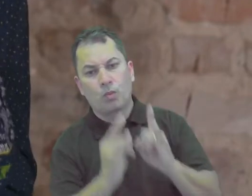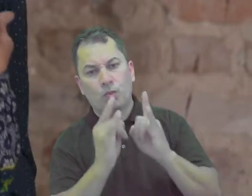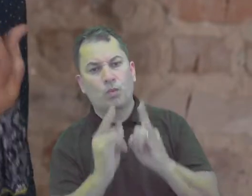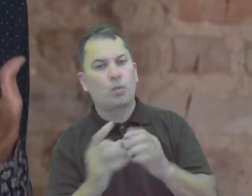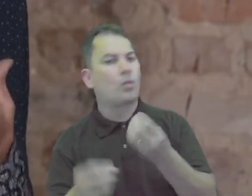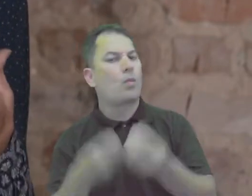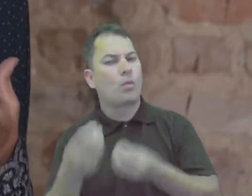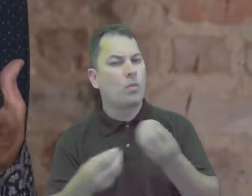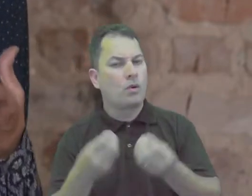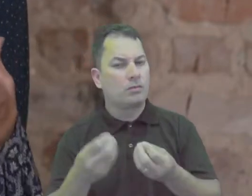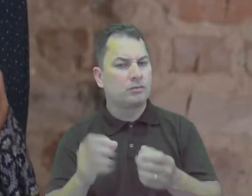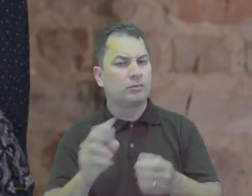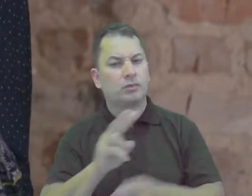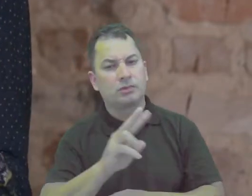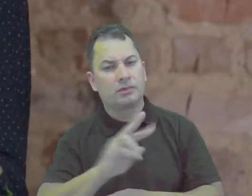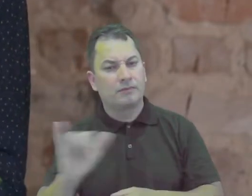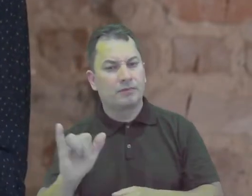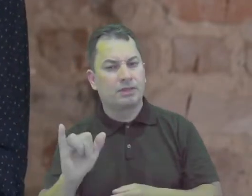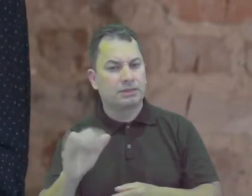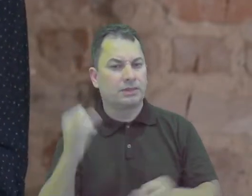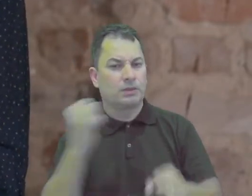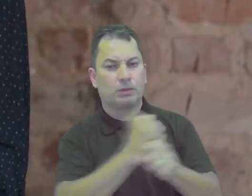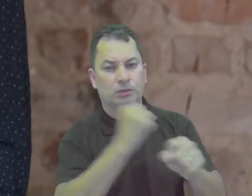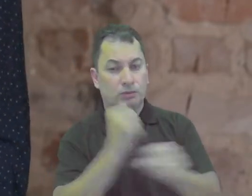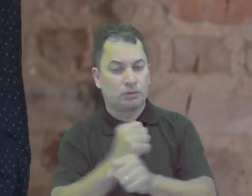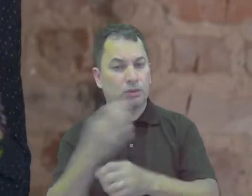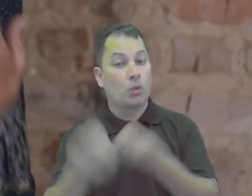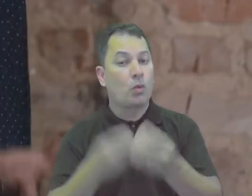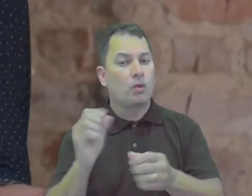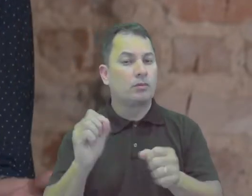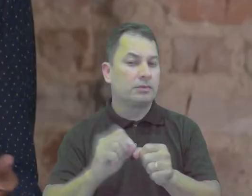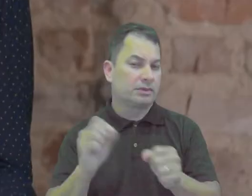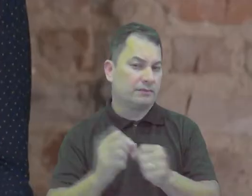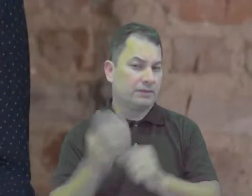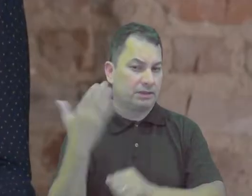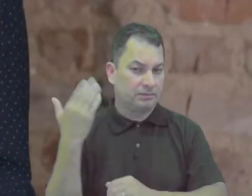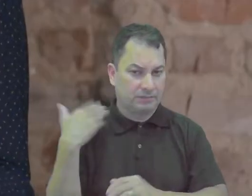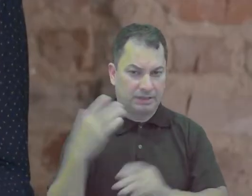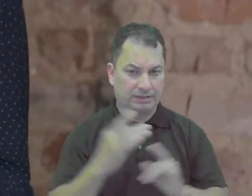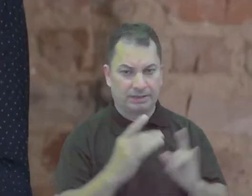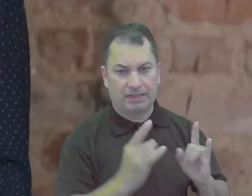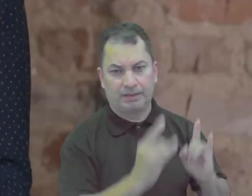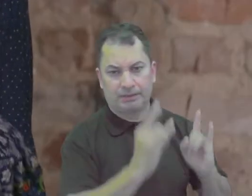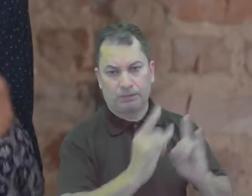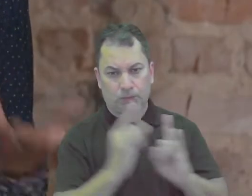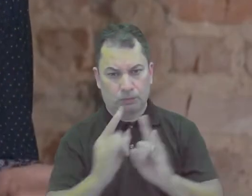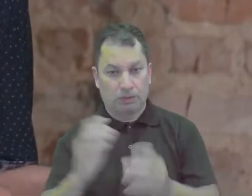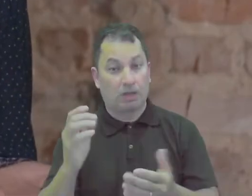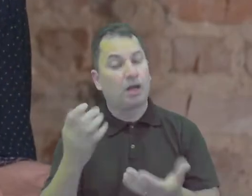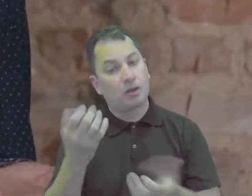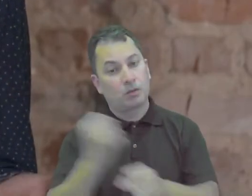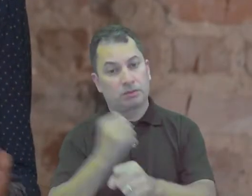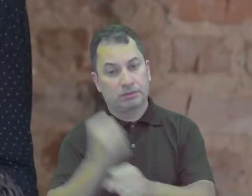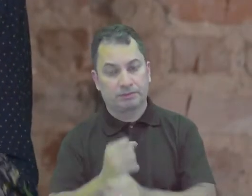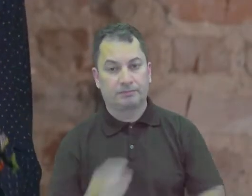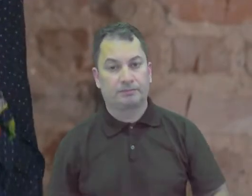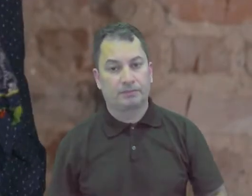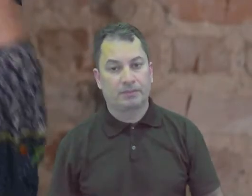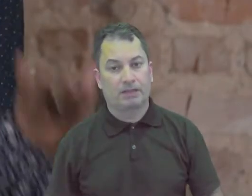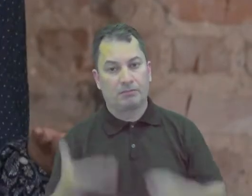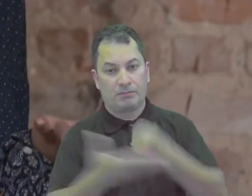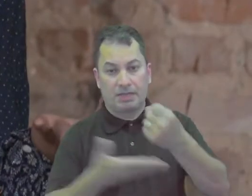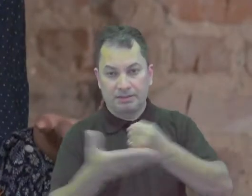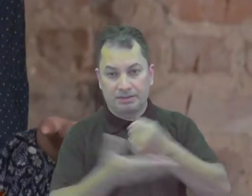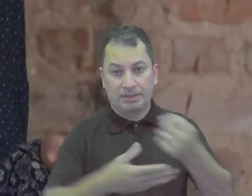gente precisa também estar baseado nas ações do homem, nas reações e nas ações da natureza, né? Segundo o Milton Santos, né,